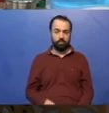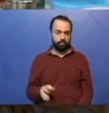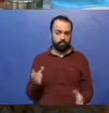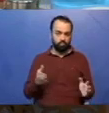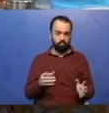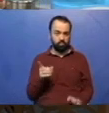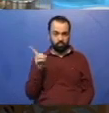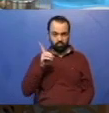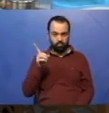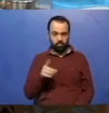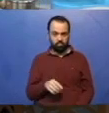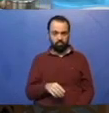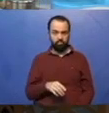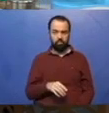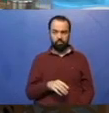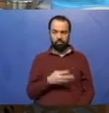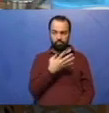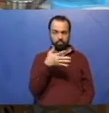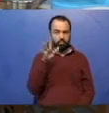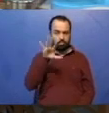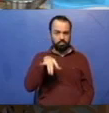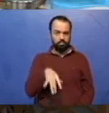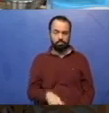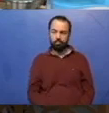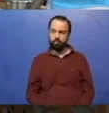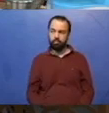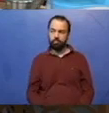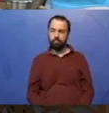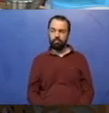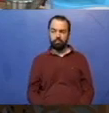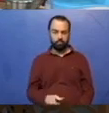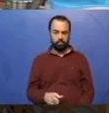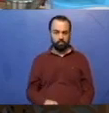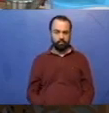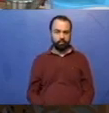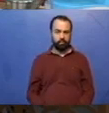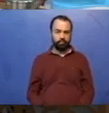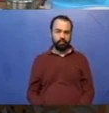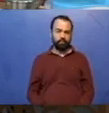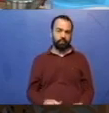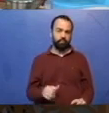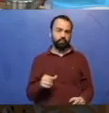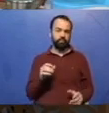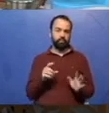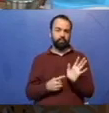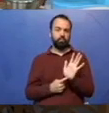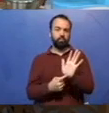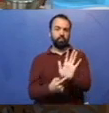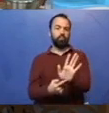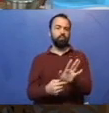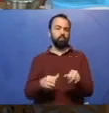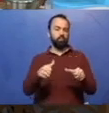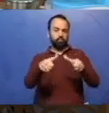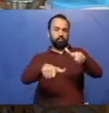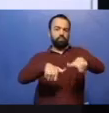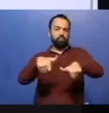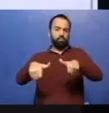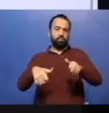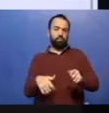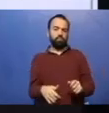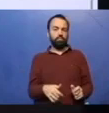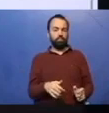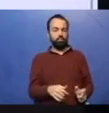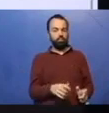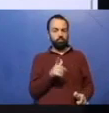Agora vamos fazer um esqueminha. O esquema abaixo trata das mudanças de